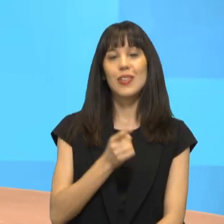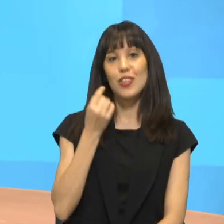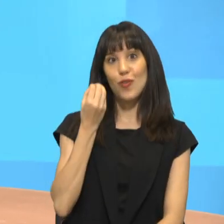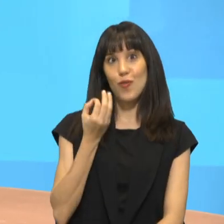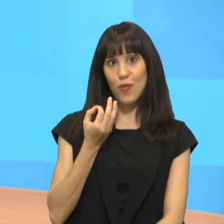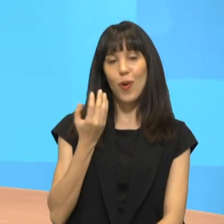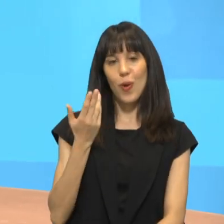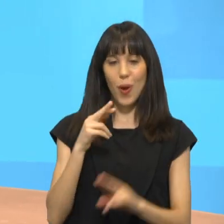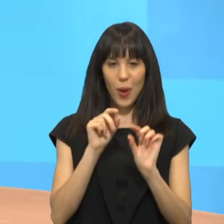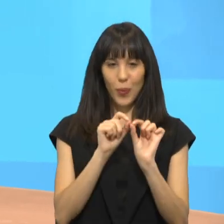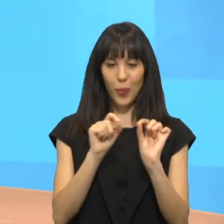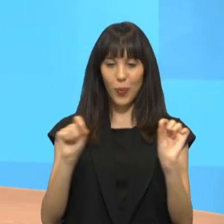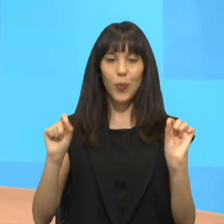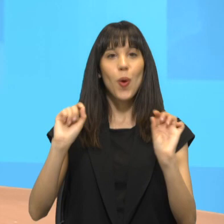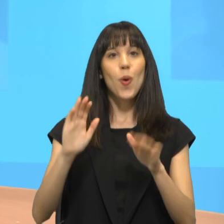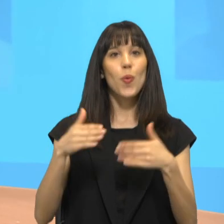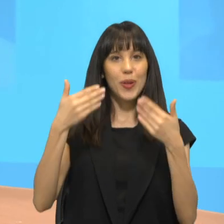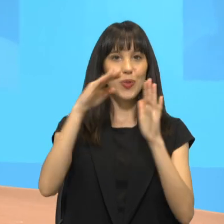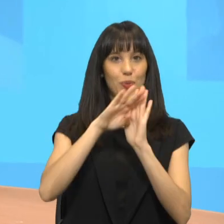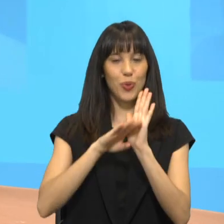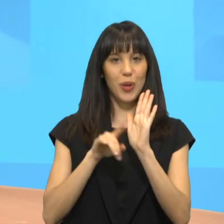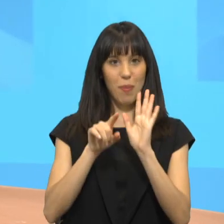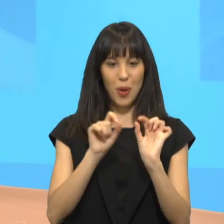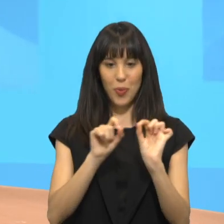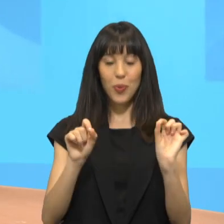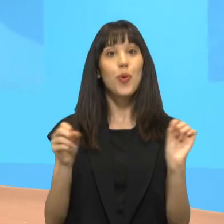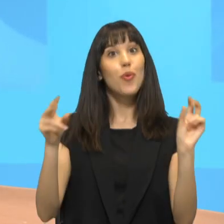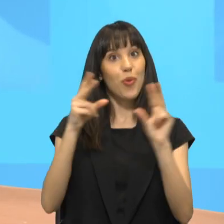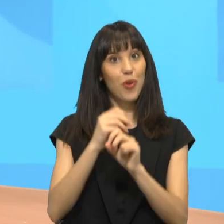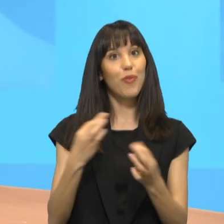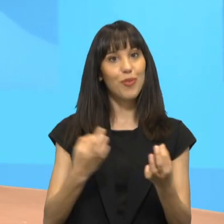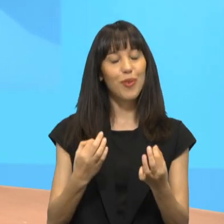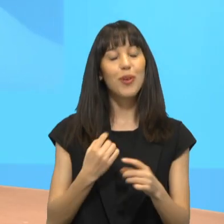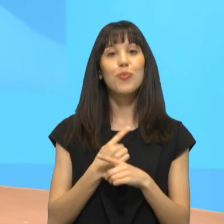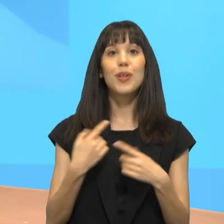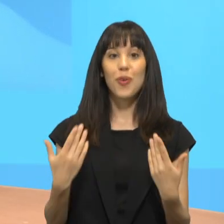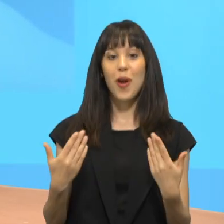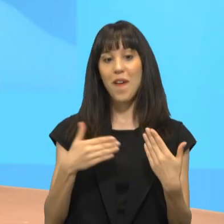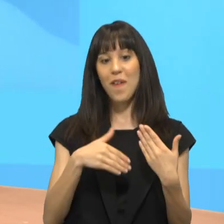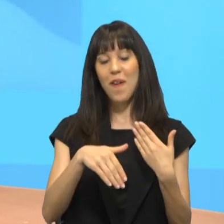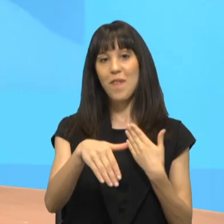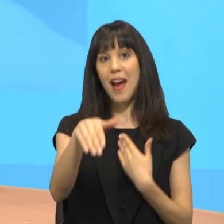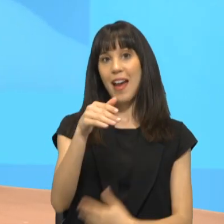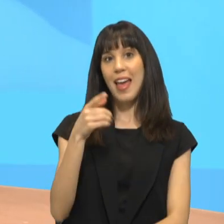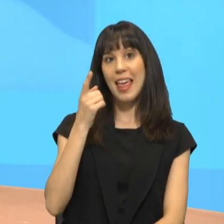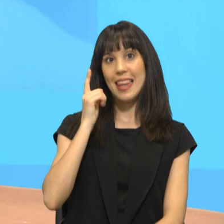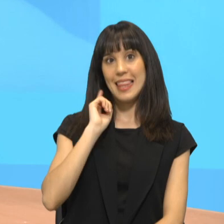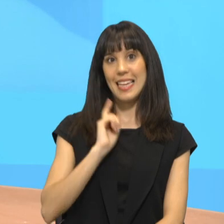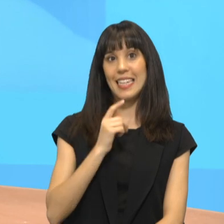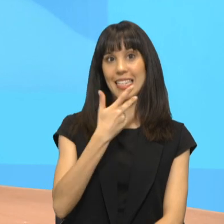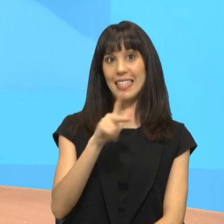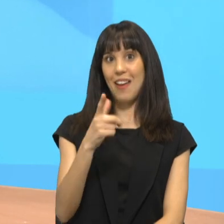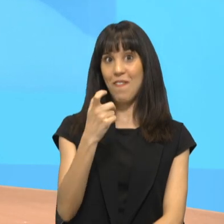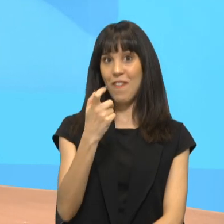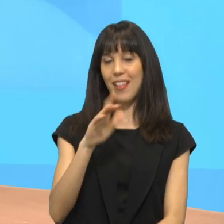passou no início do programa, esta nossa apresentação, que é nova, de facto, porque estamos a 100 dias da Jornada Mundial da Juventude e,